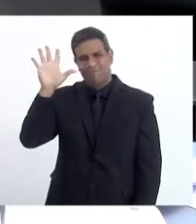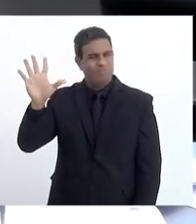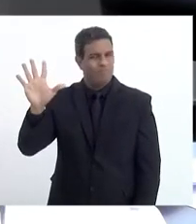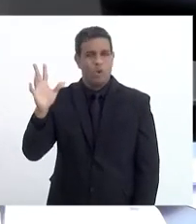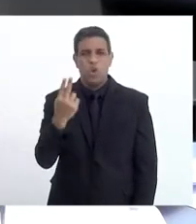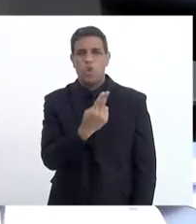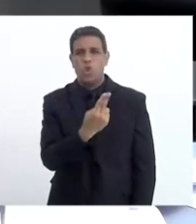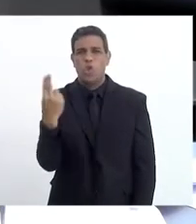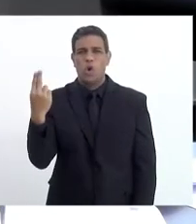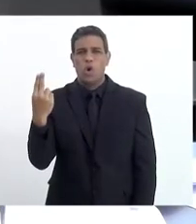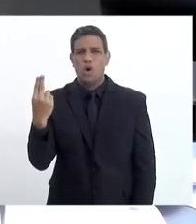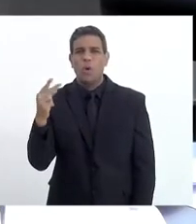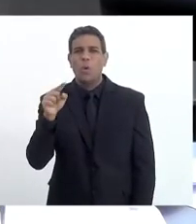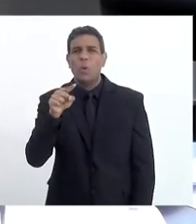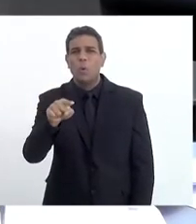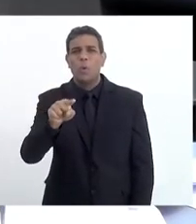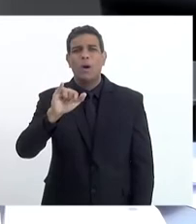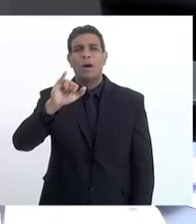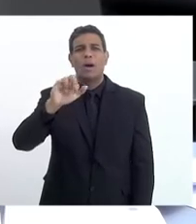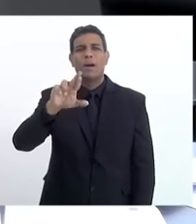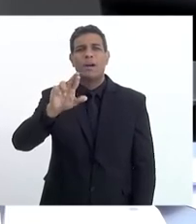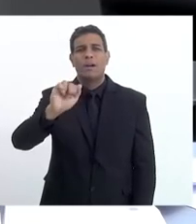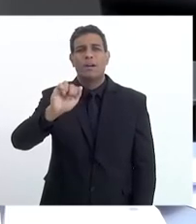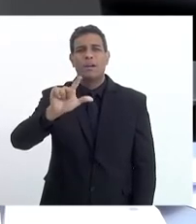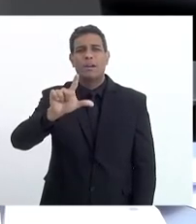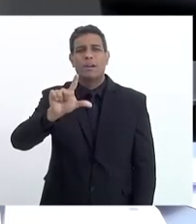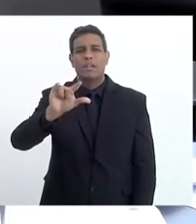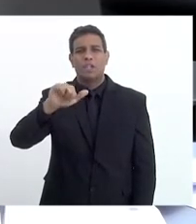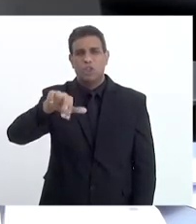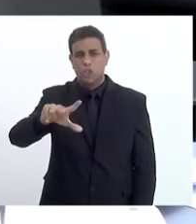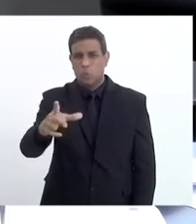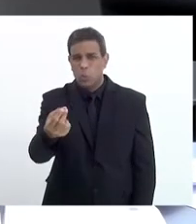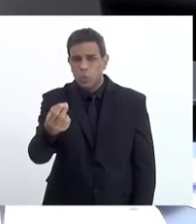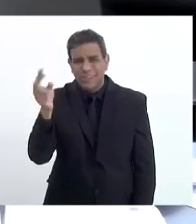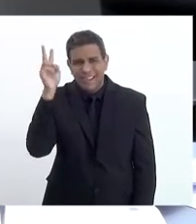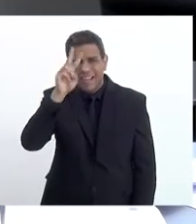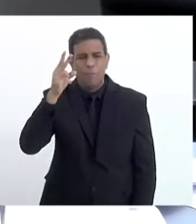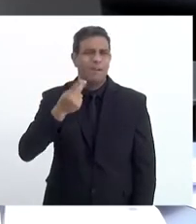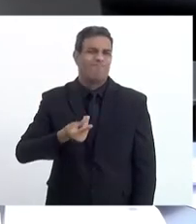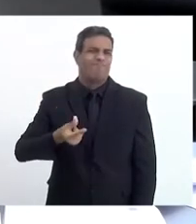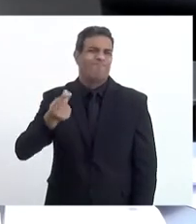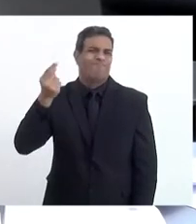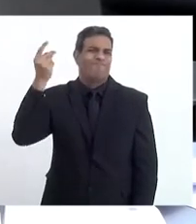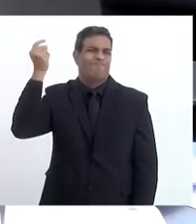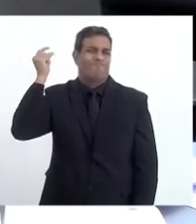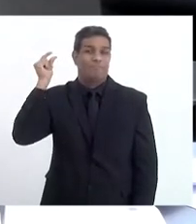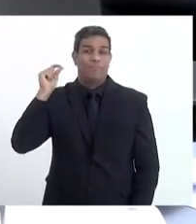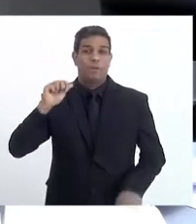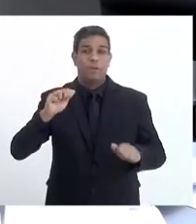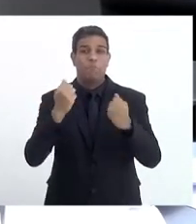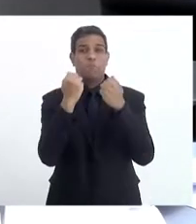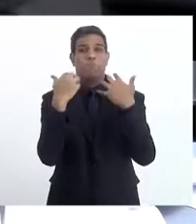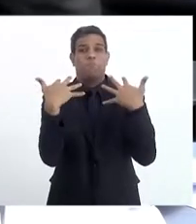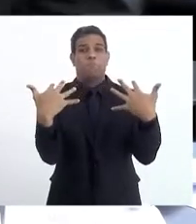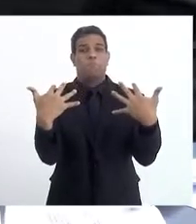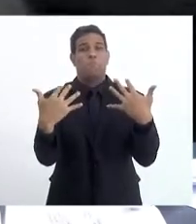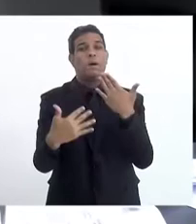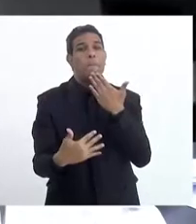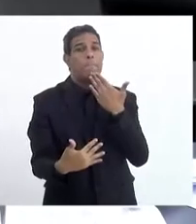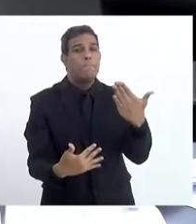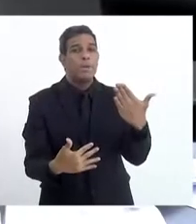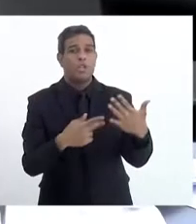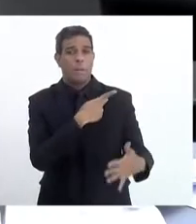inclusive. Iranildo Campos, teve discussões duríssimas em plenário. Então, gostaria de pedir a Vossa Excelência